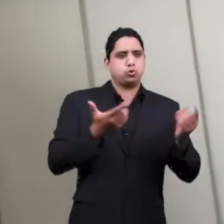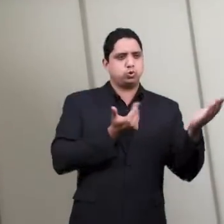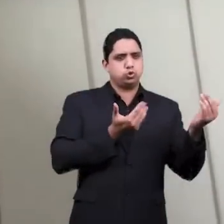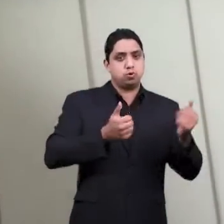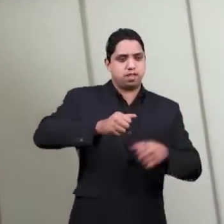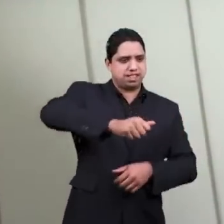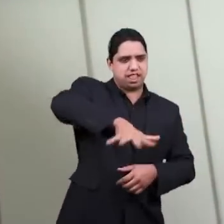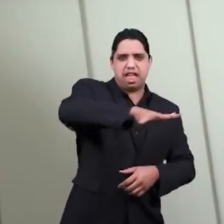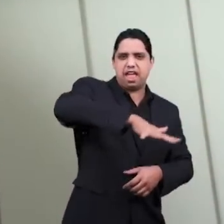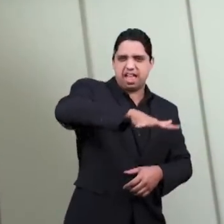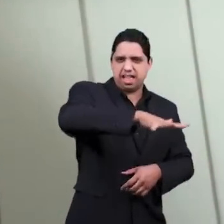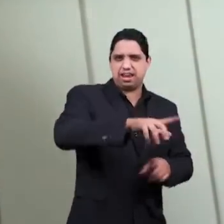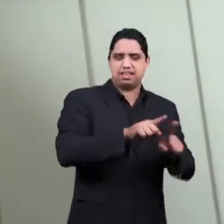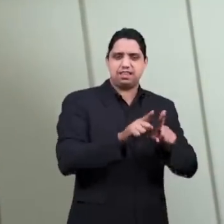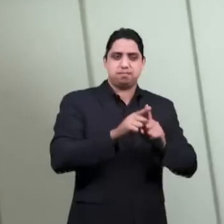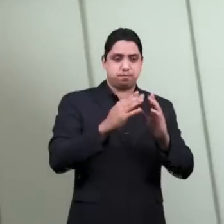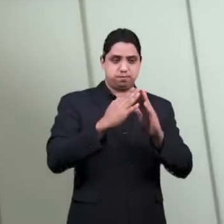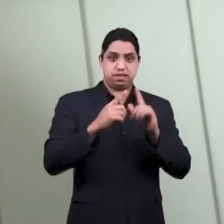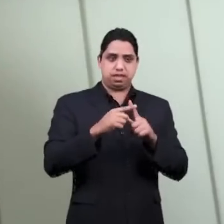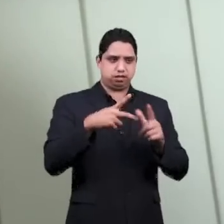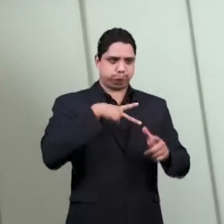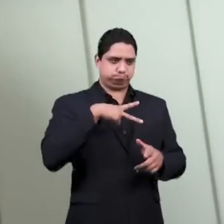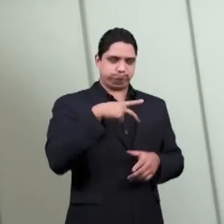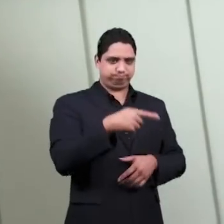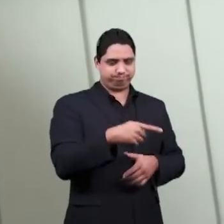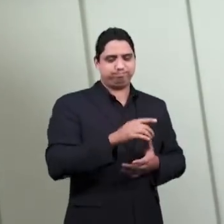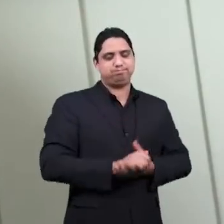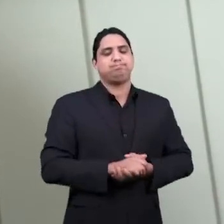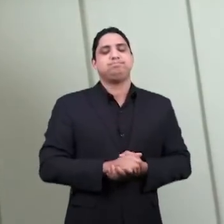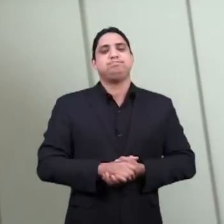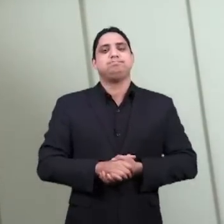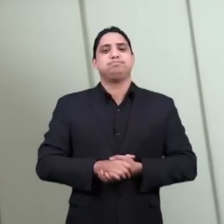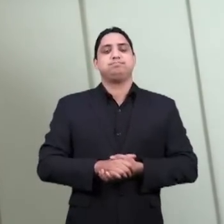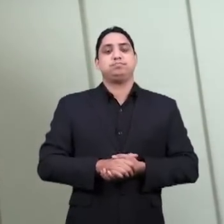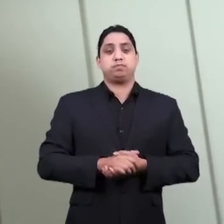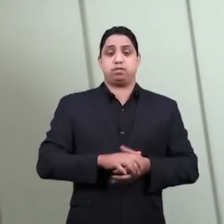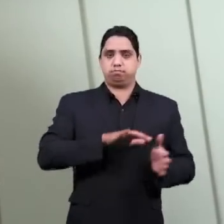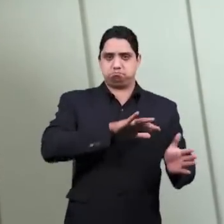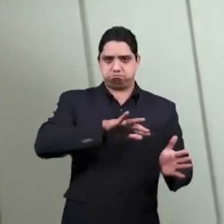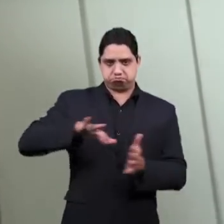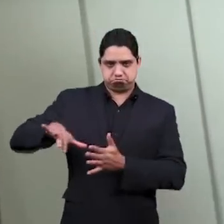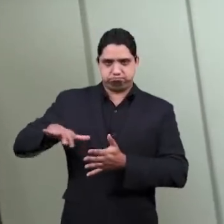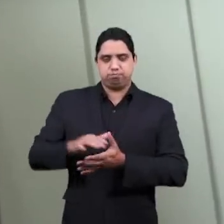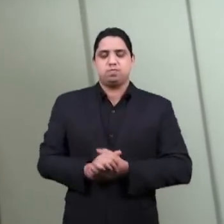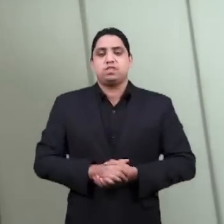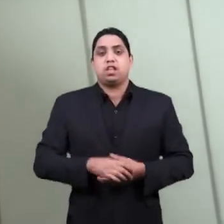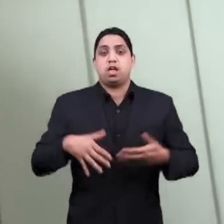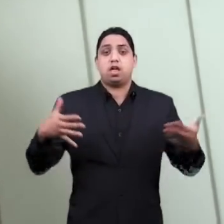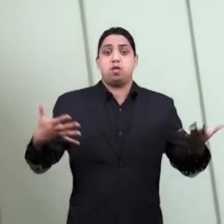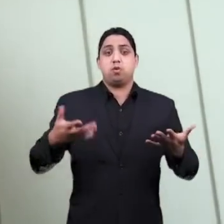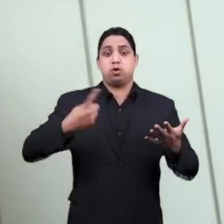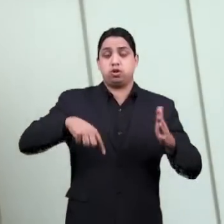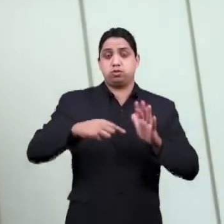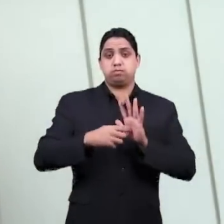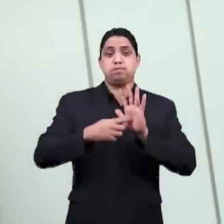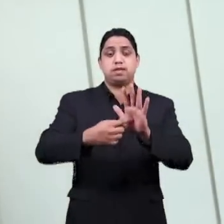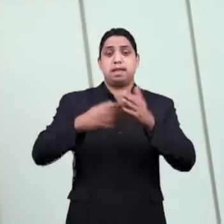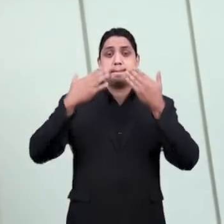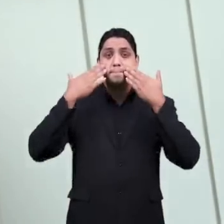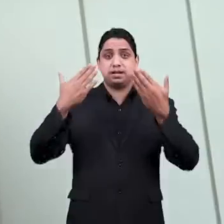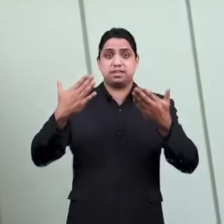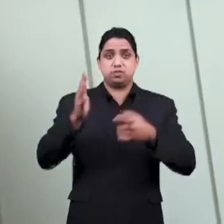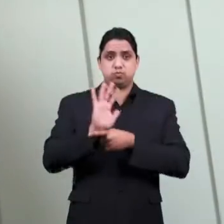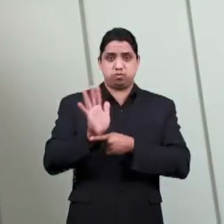da sua área e também da sua igreja. Agora, nós vamos então passar a nossa apresentação dos vídeos